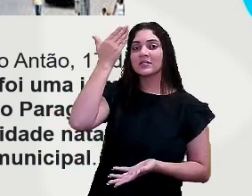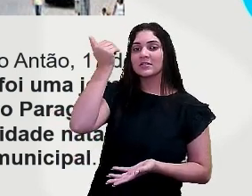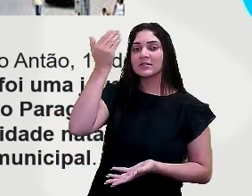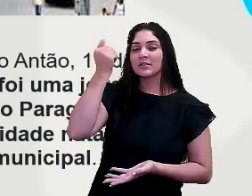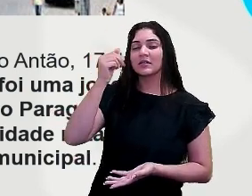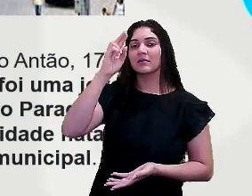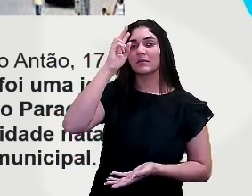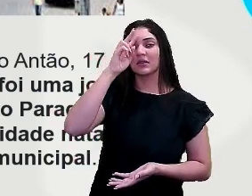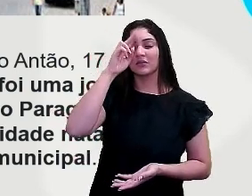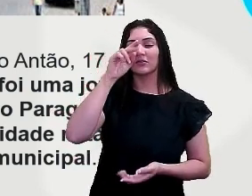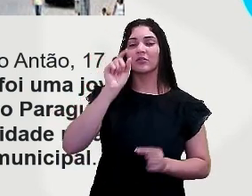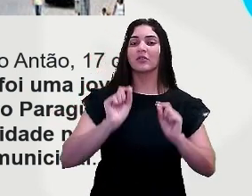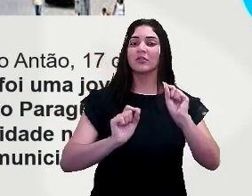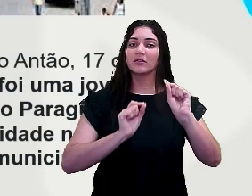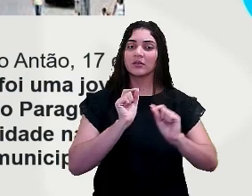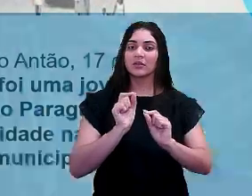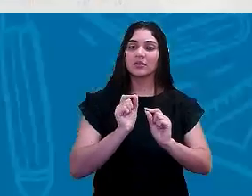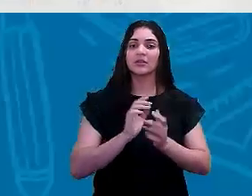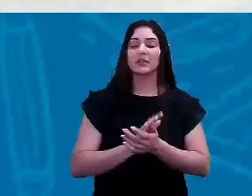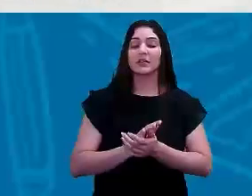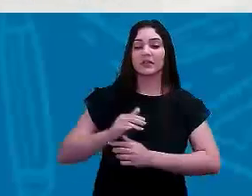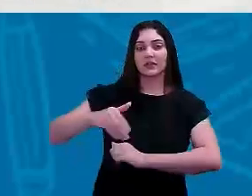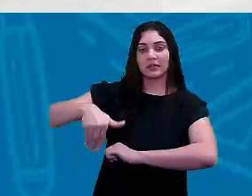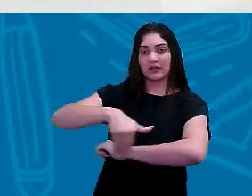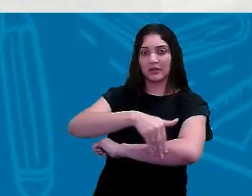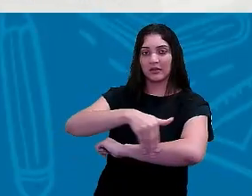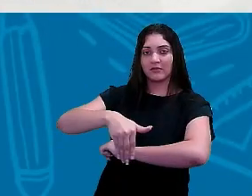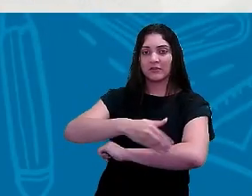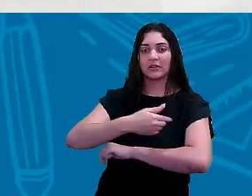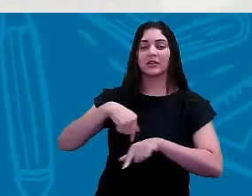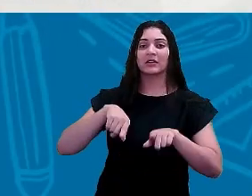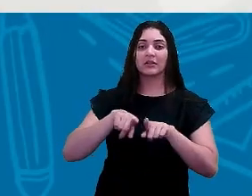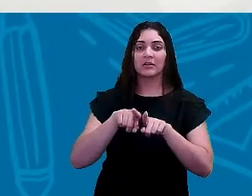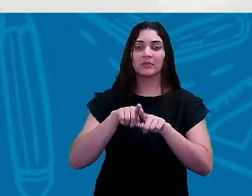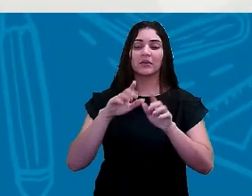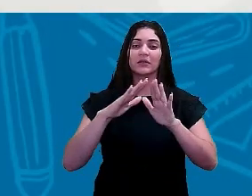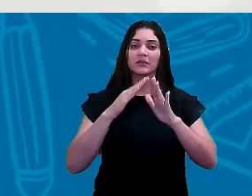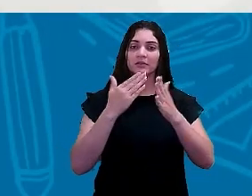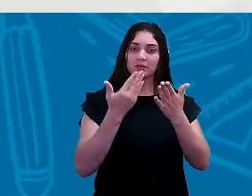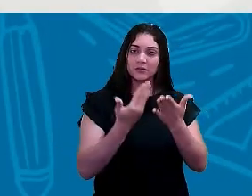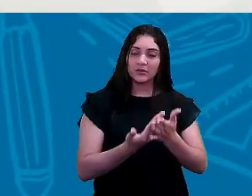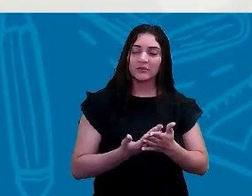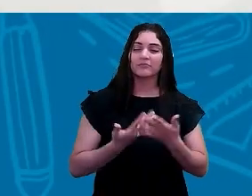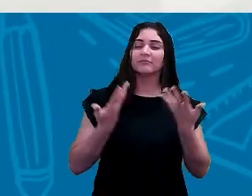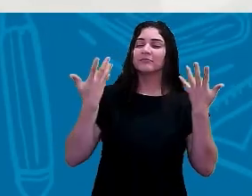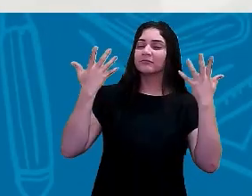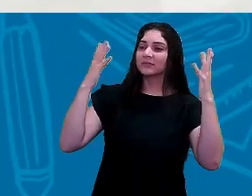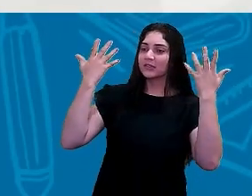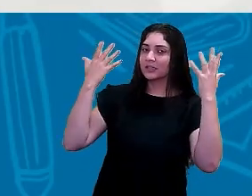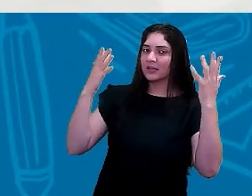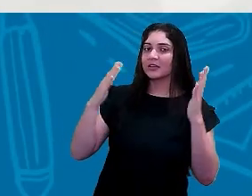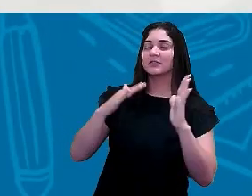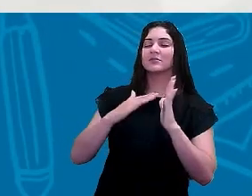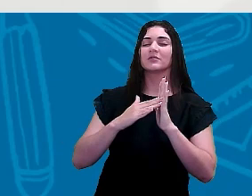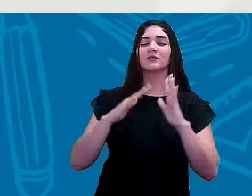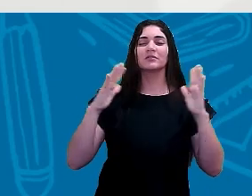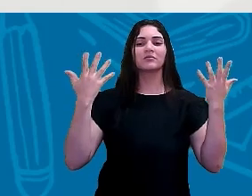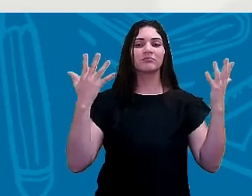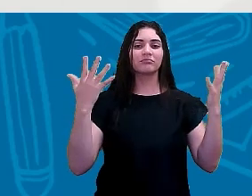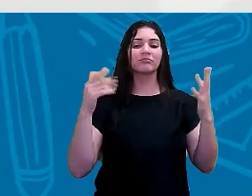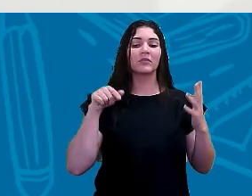história tanto da avenida como da escola. Foi graças em homenagem a essa